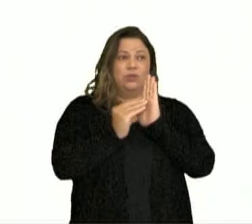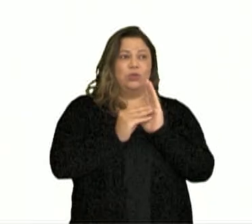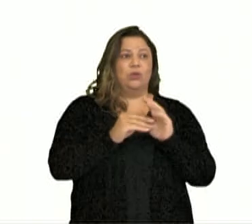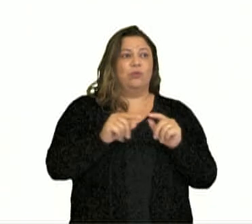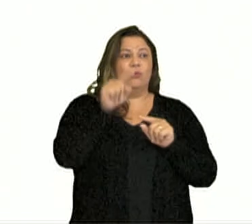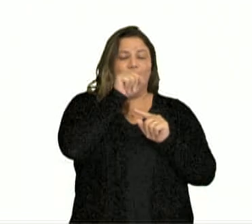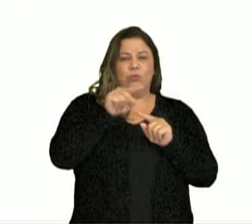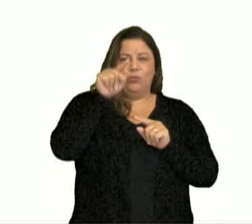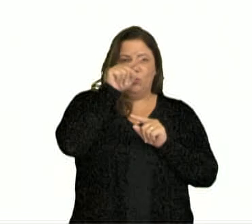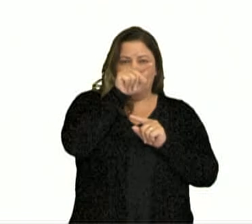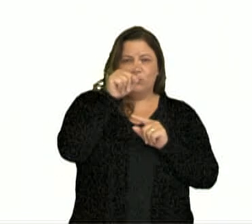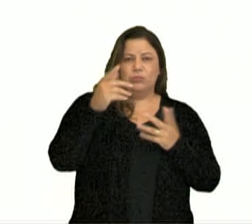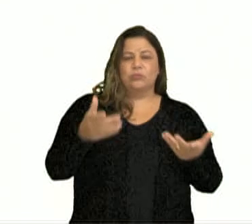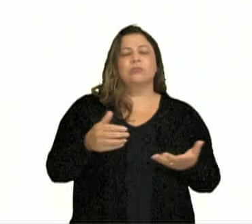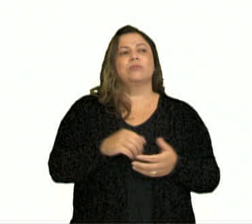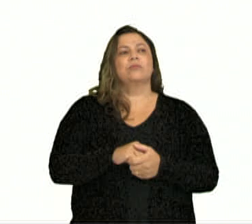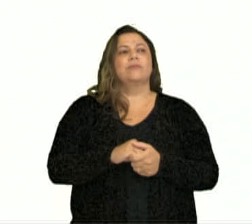íconezinho